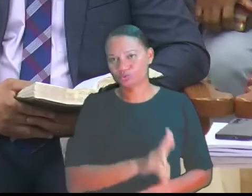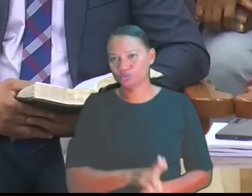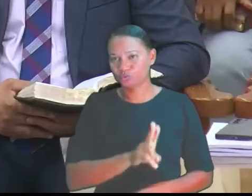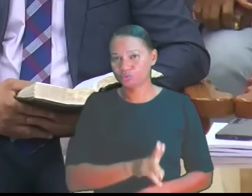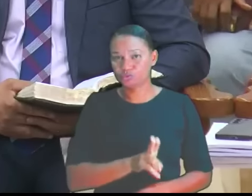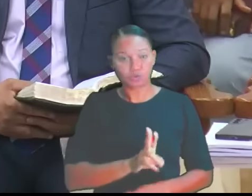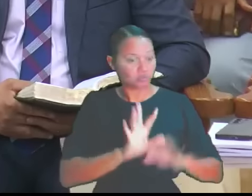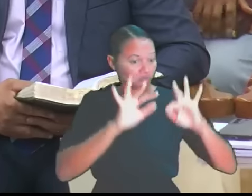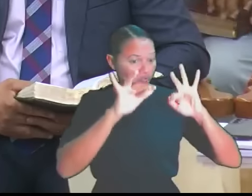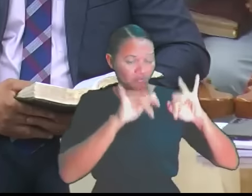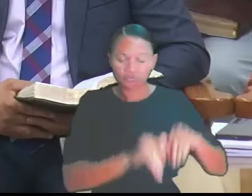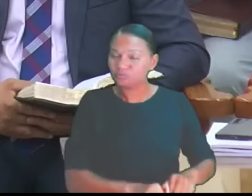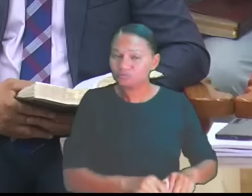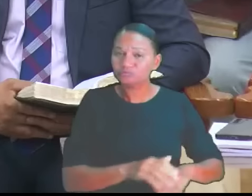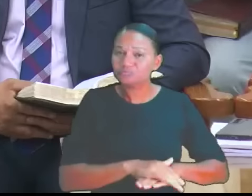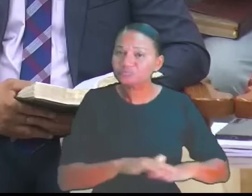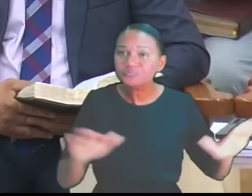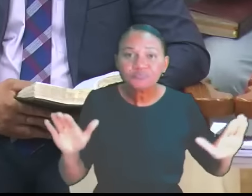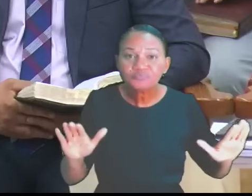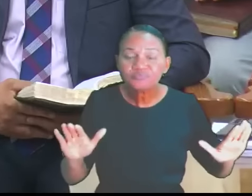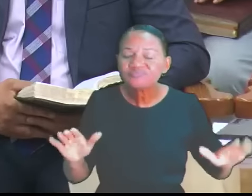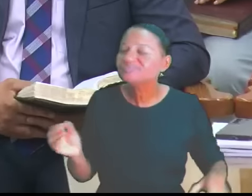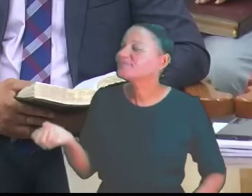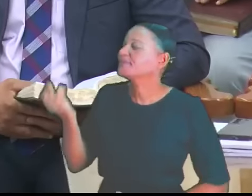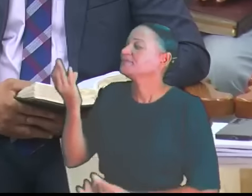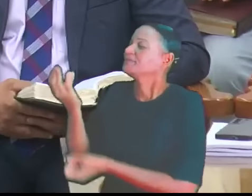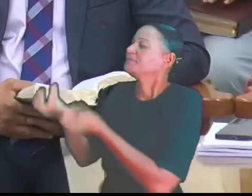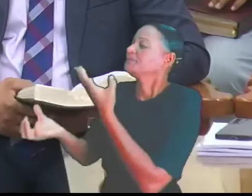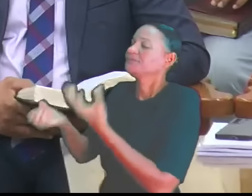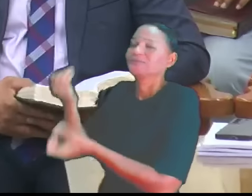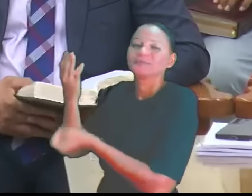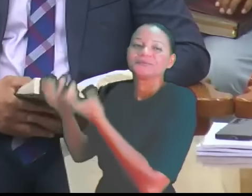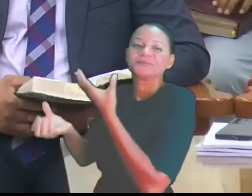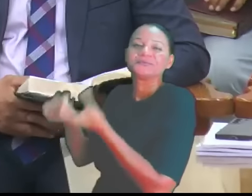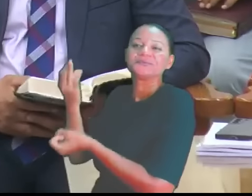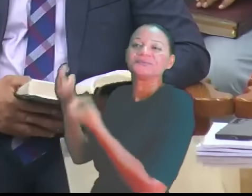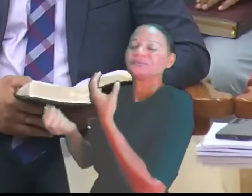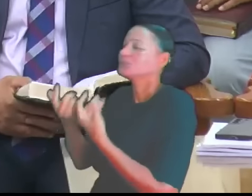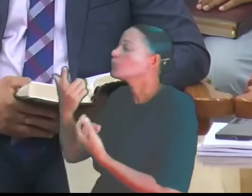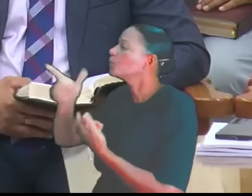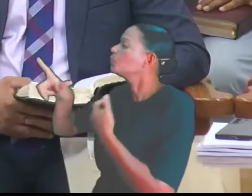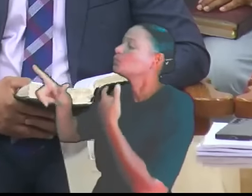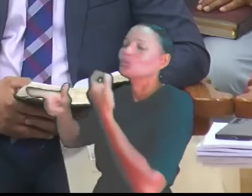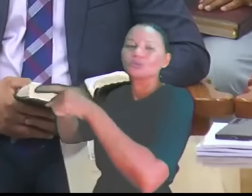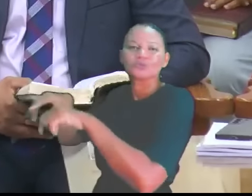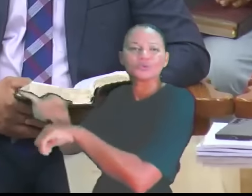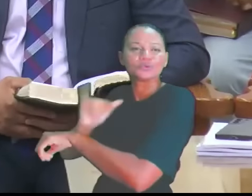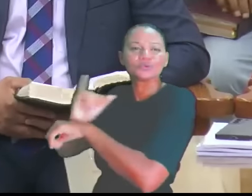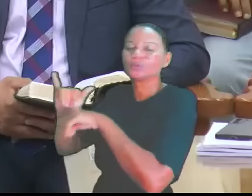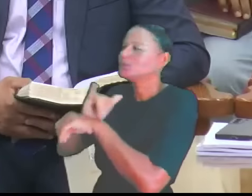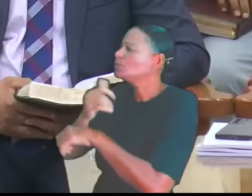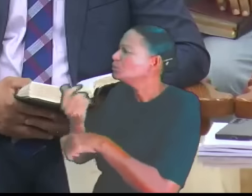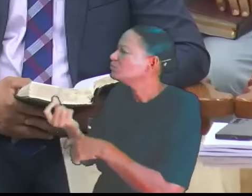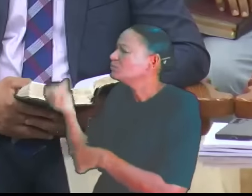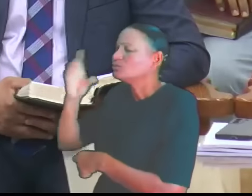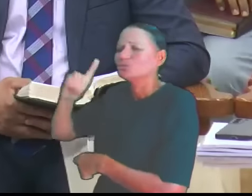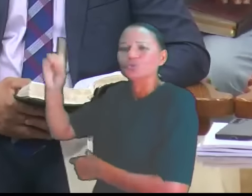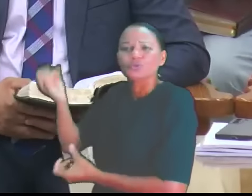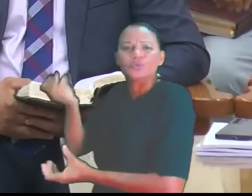meio cessar, a fonte continua jorrando. A fonte continua